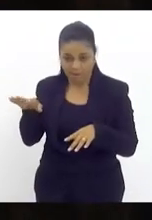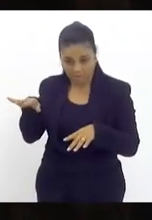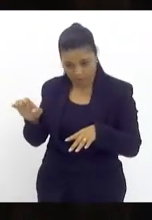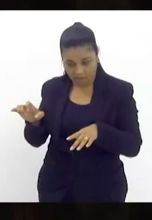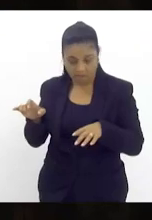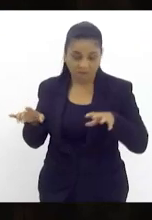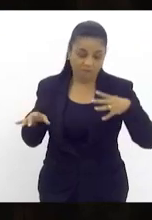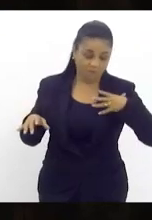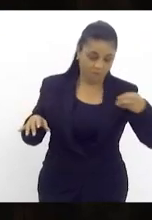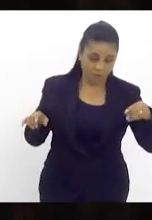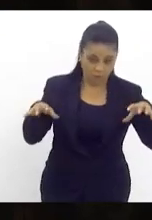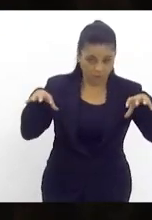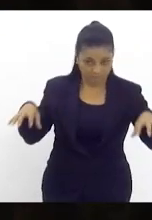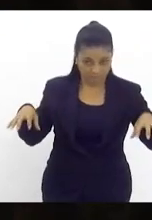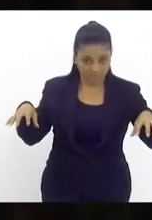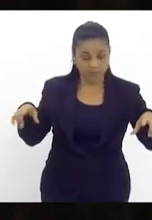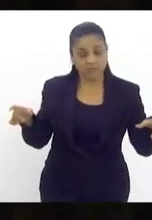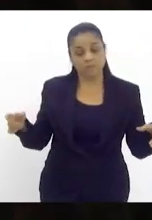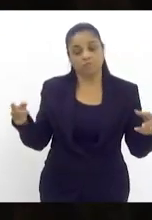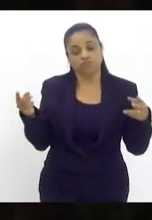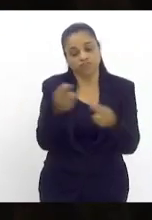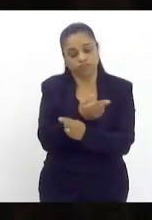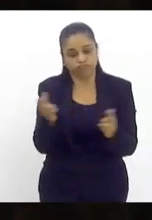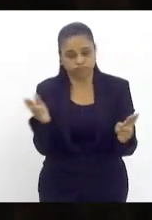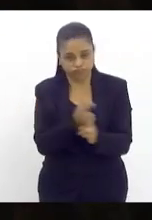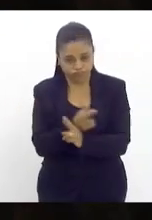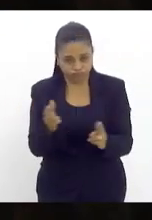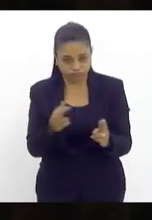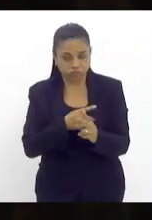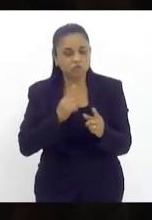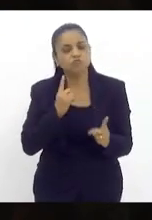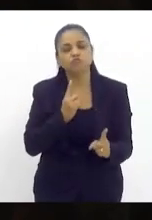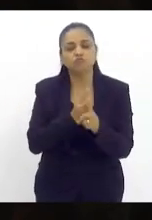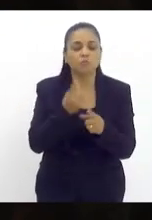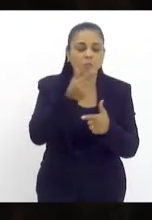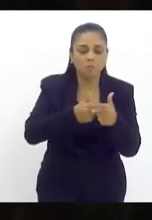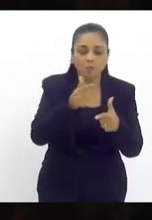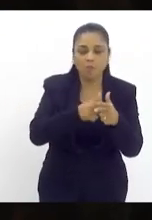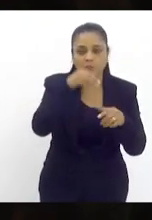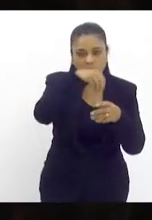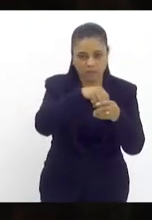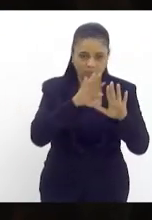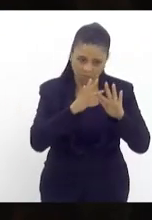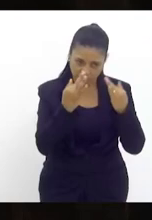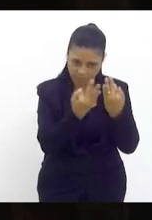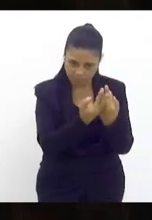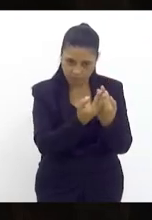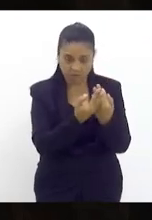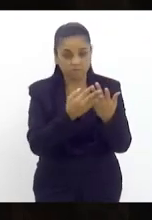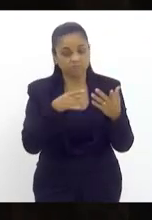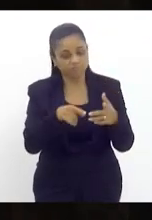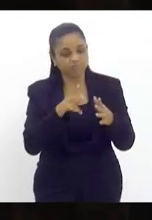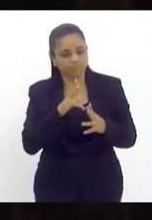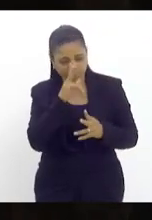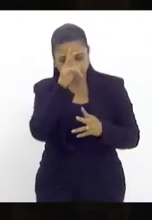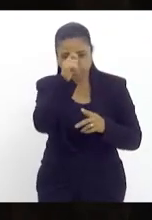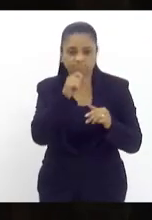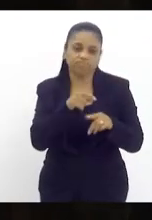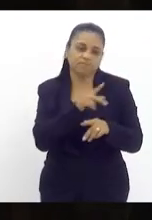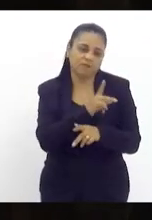autonomia em descobrir os seus próprios problemas familiares, o que afastava os membros e saíam fortes. Eu vou contar que com